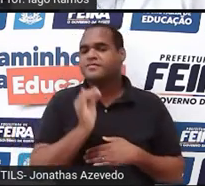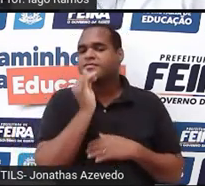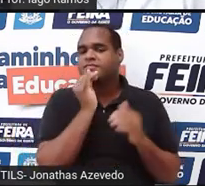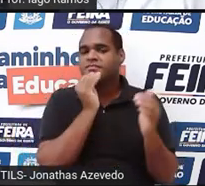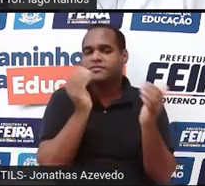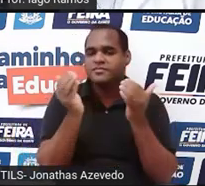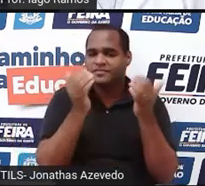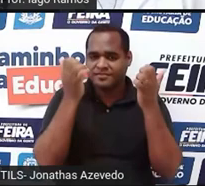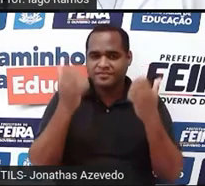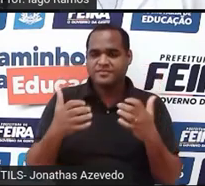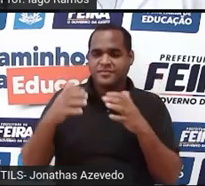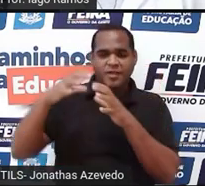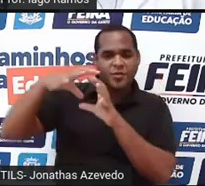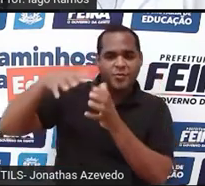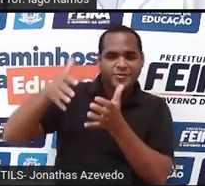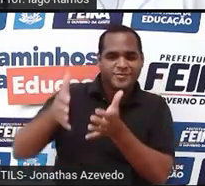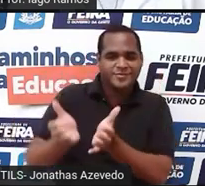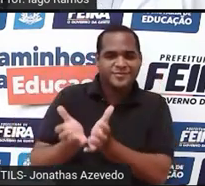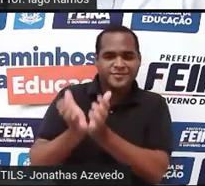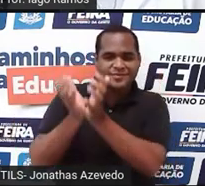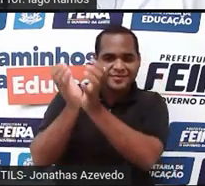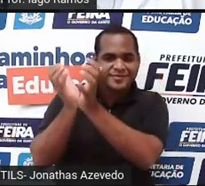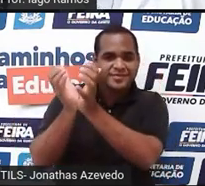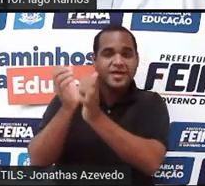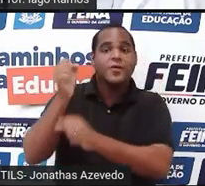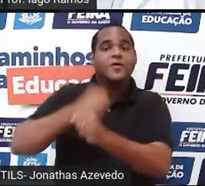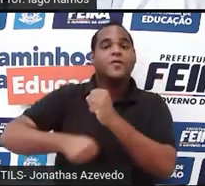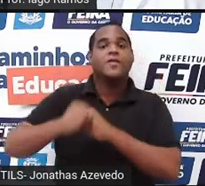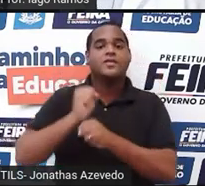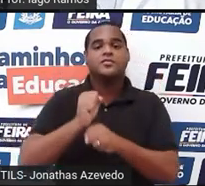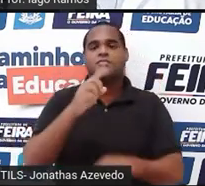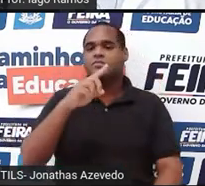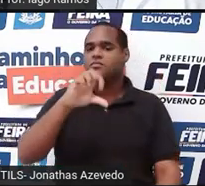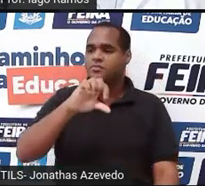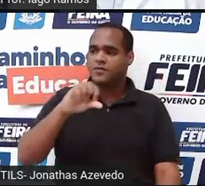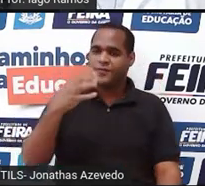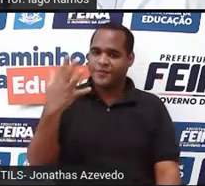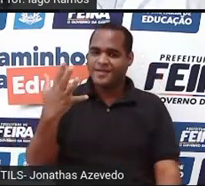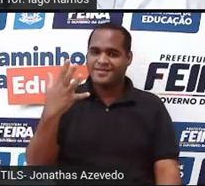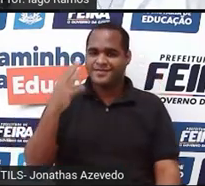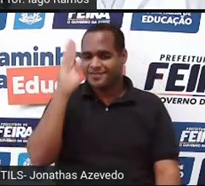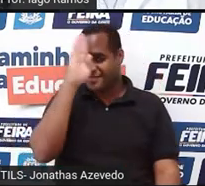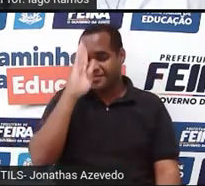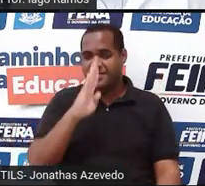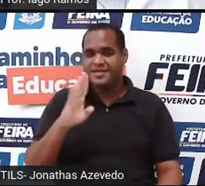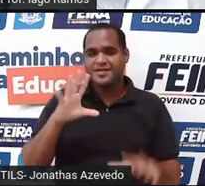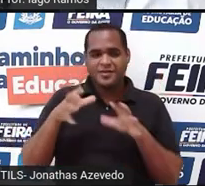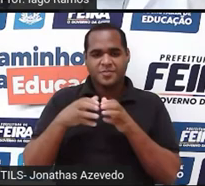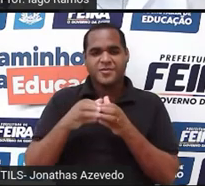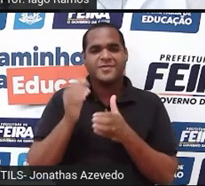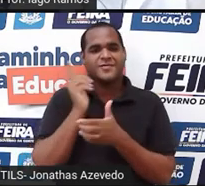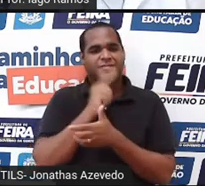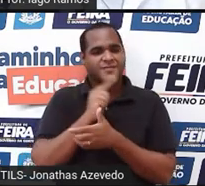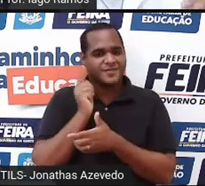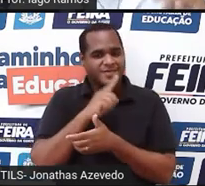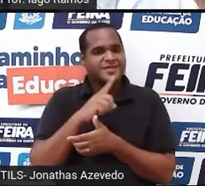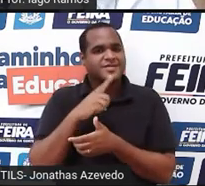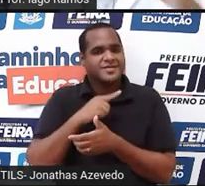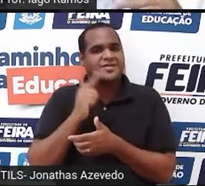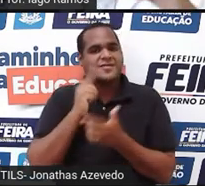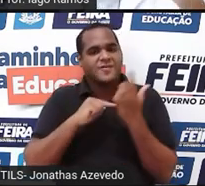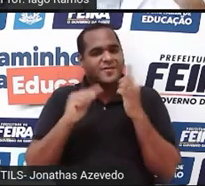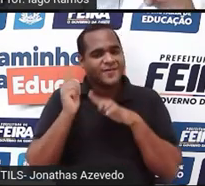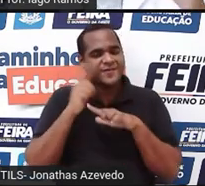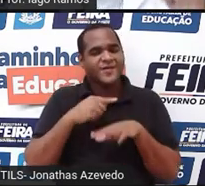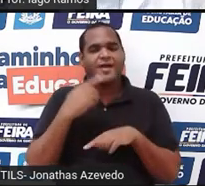exemplo aí a copa do mundo de futebol do ano de em que a seleção brasileira foi tetracampeã quatro